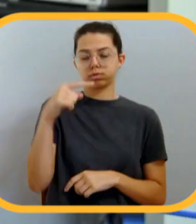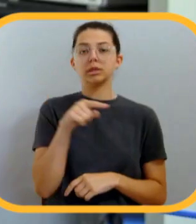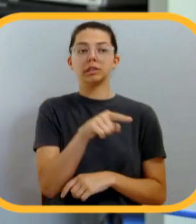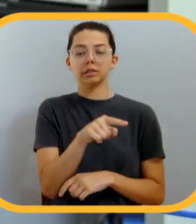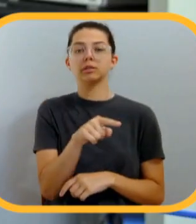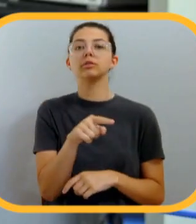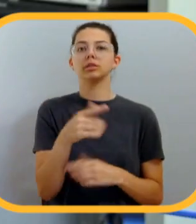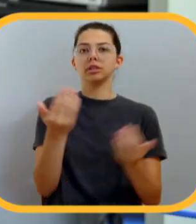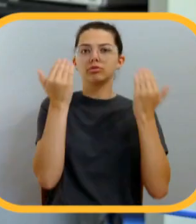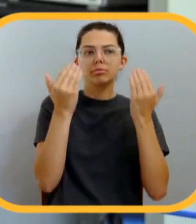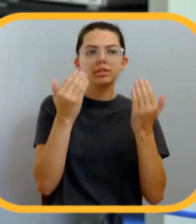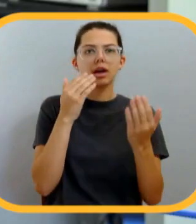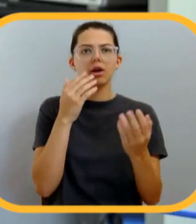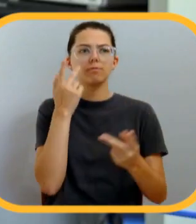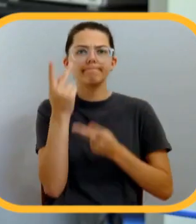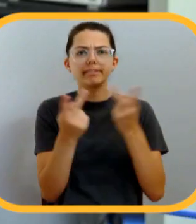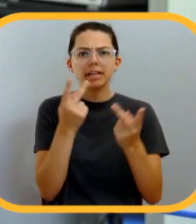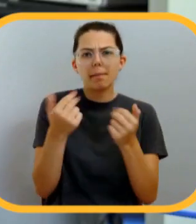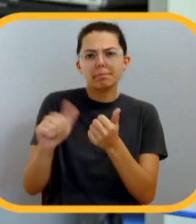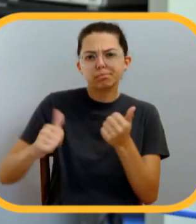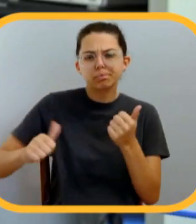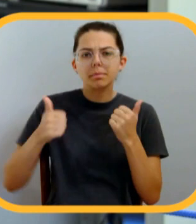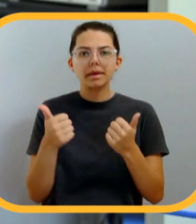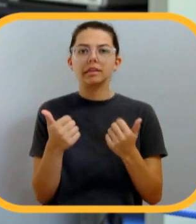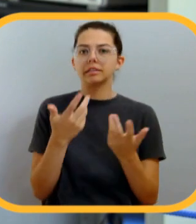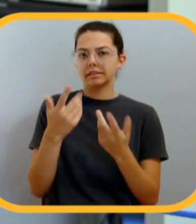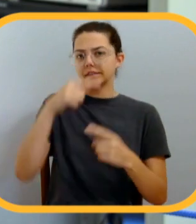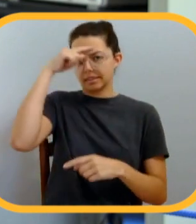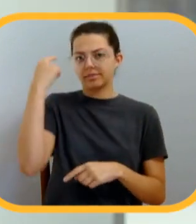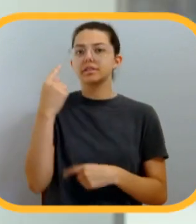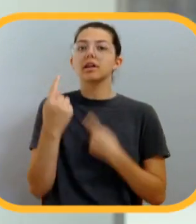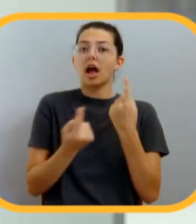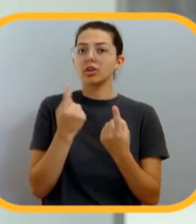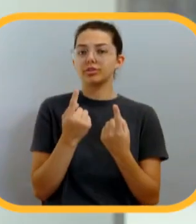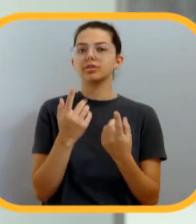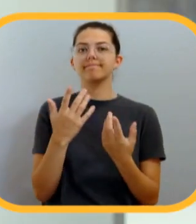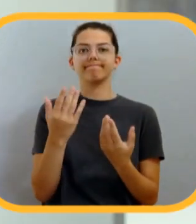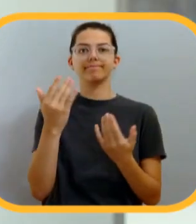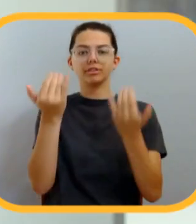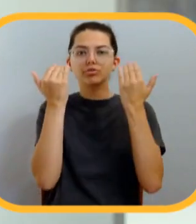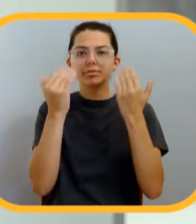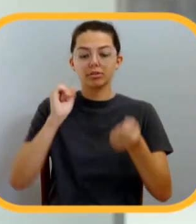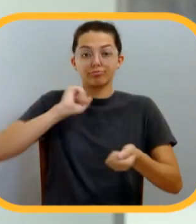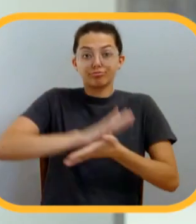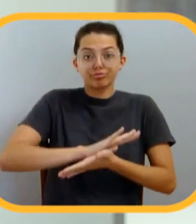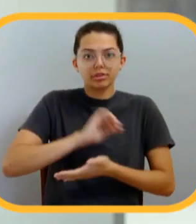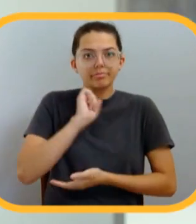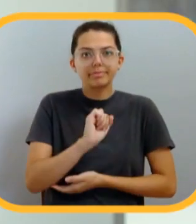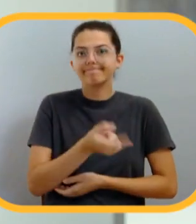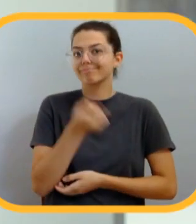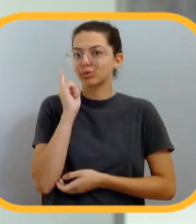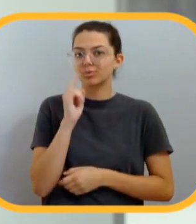nós conseguirmos apreender toda esta informação que anda à nossa volta e que não é sempre informação